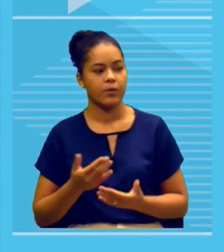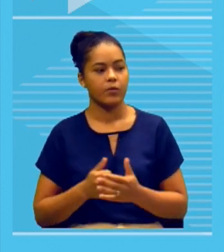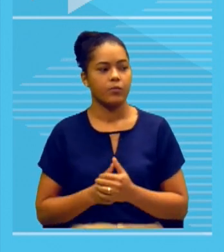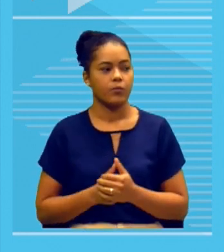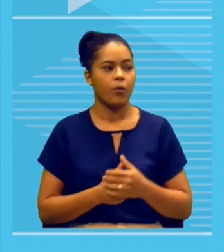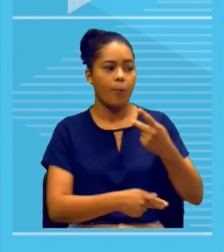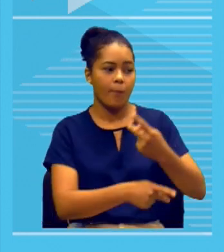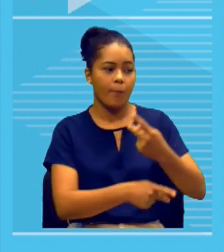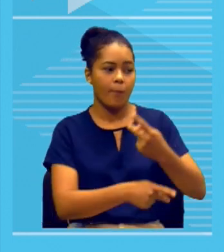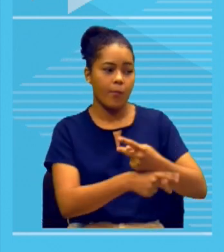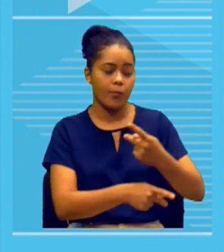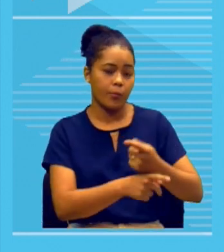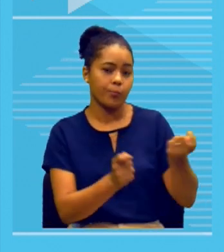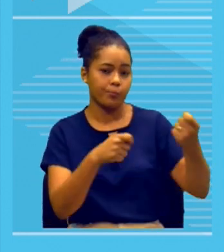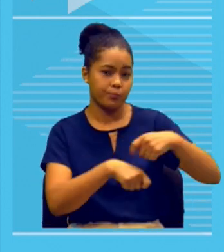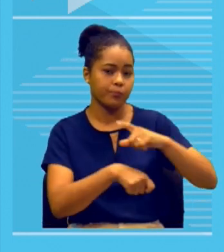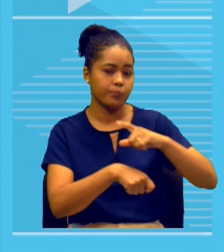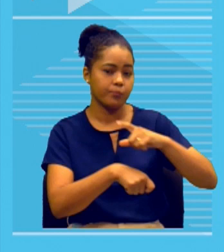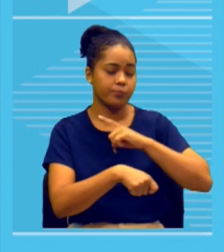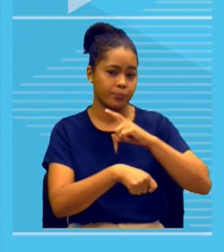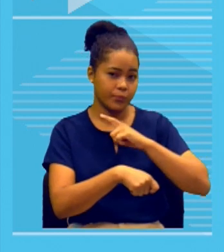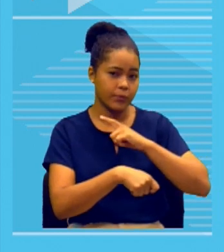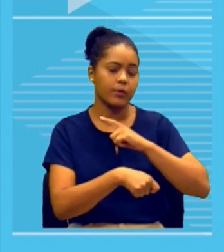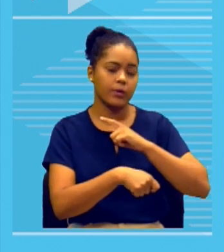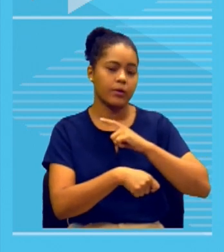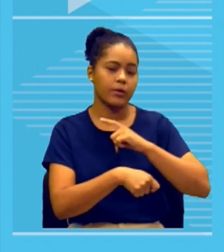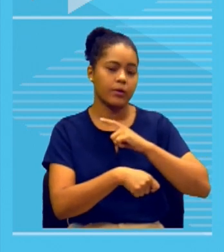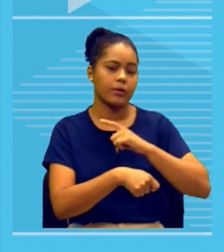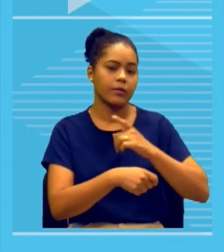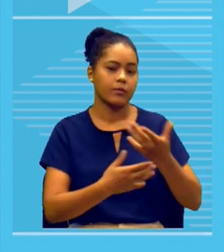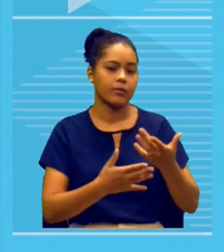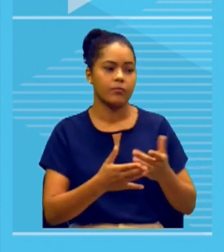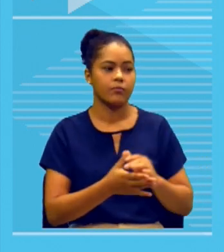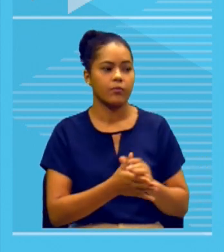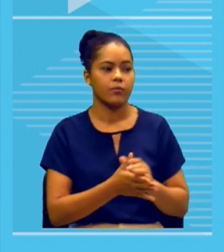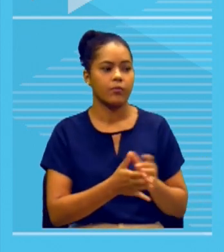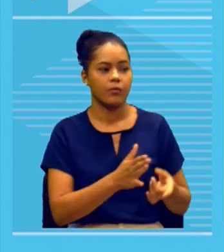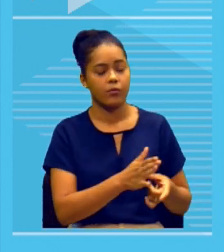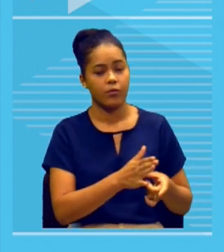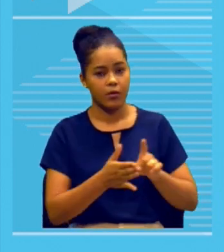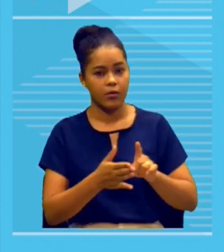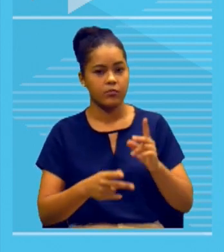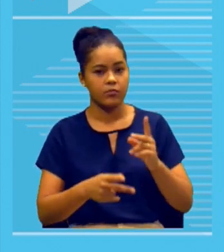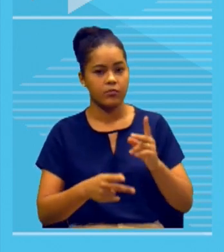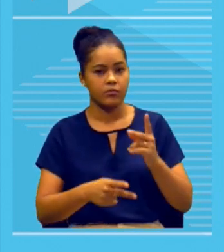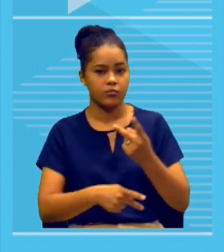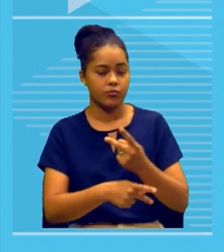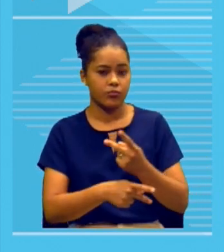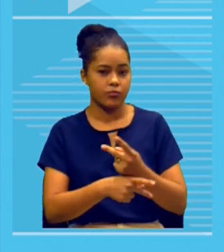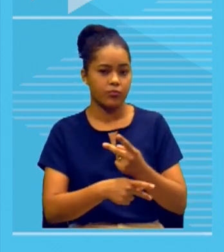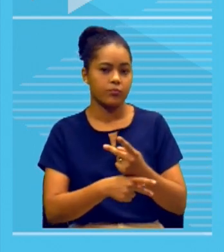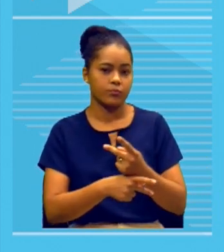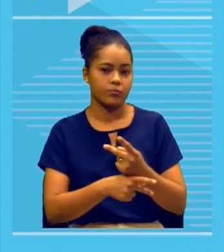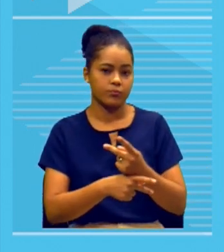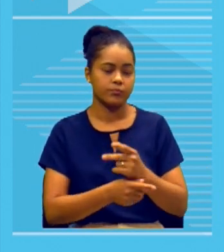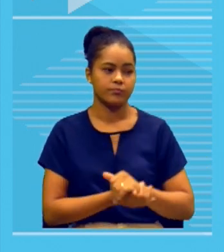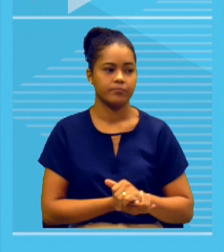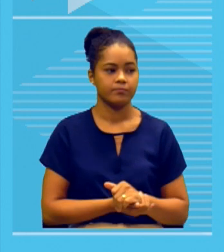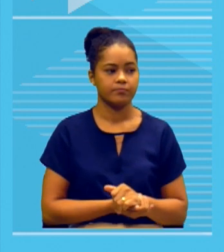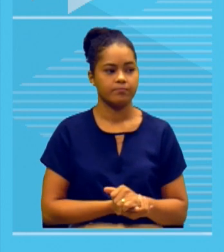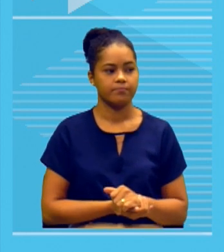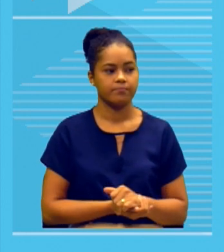mesmo que ele esteja no futuro E aí turma é o seguinte não havendo próclise de